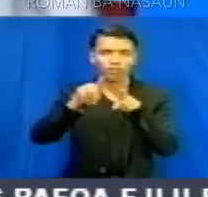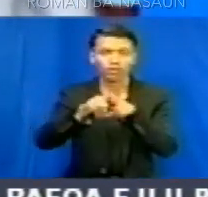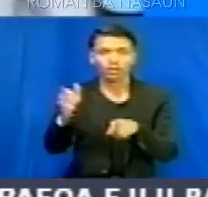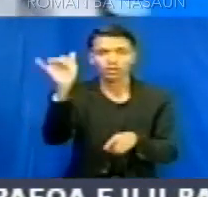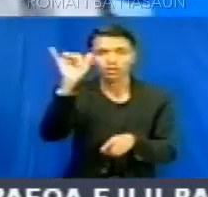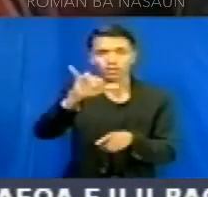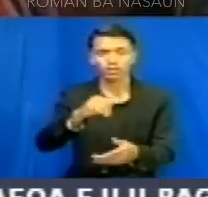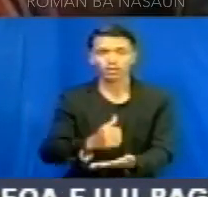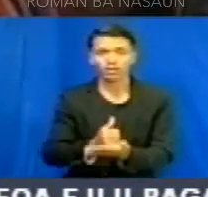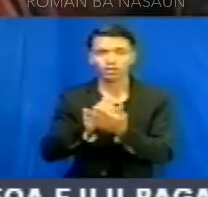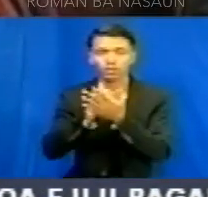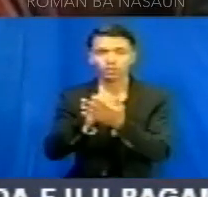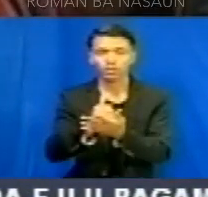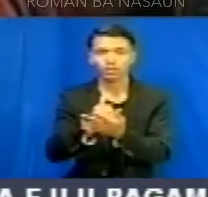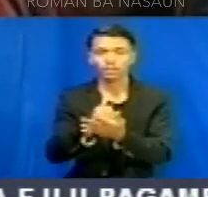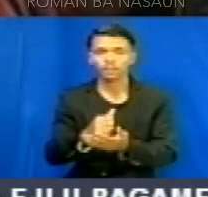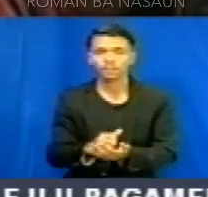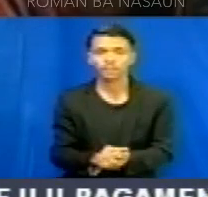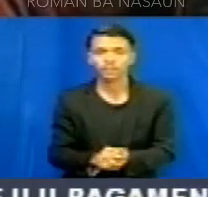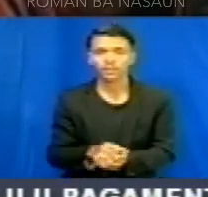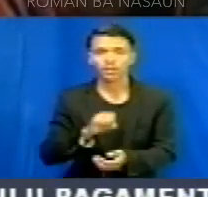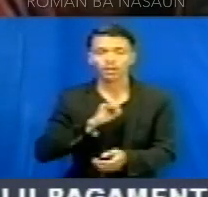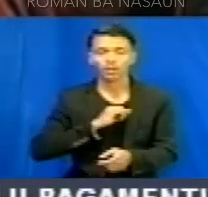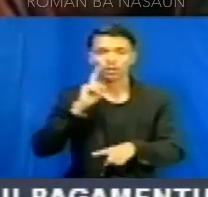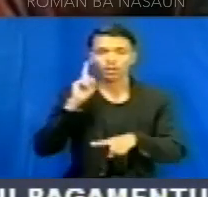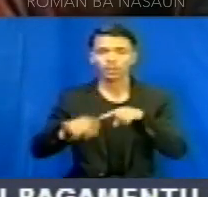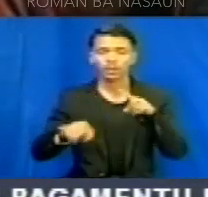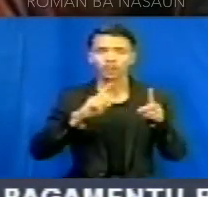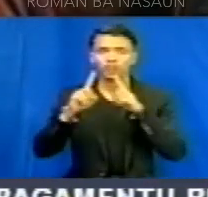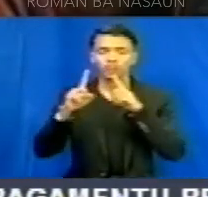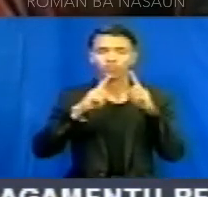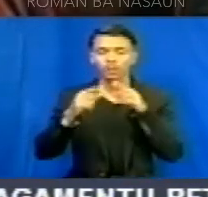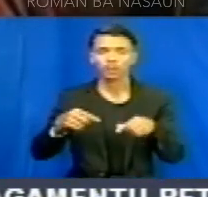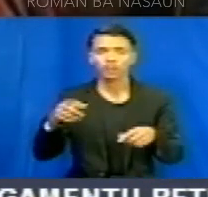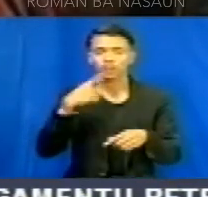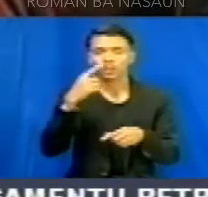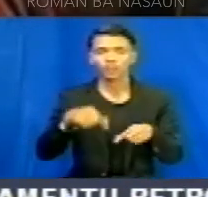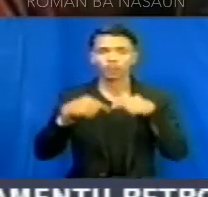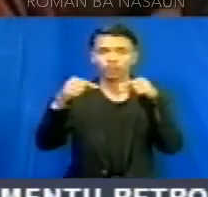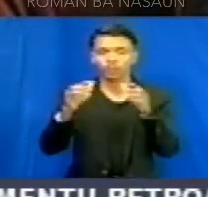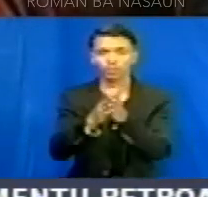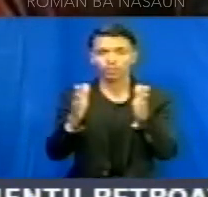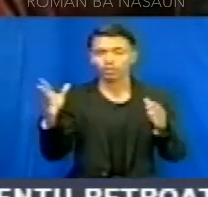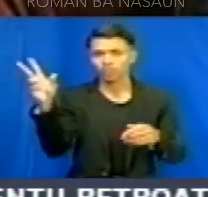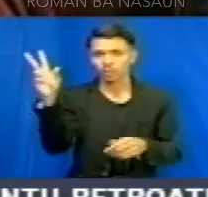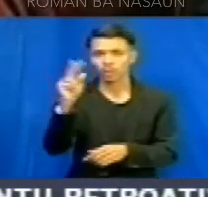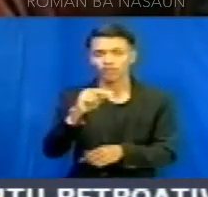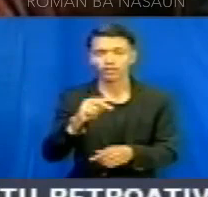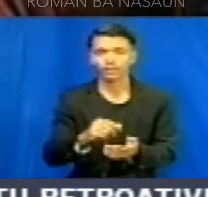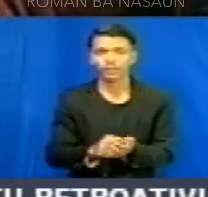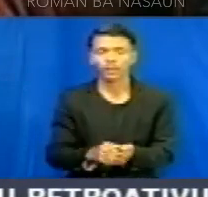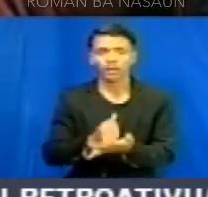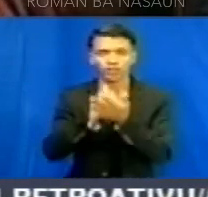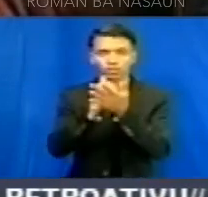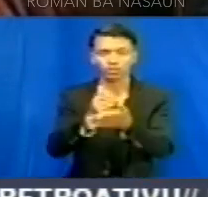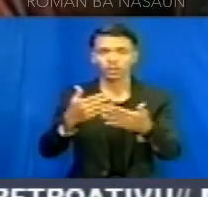apoio. Cira apoio. Mas, a aula bela até de cada sema, bobo, liu, sema, batalha. Mas, apoio